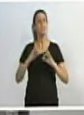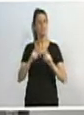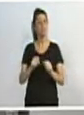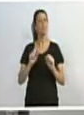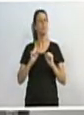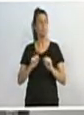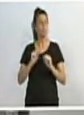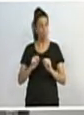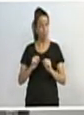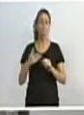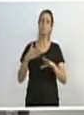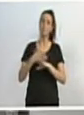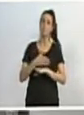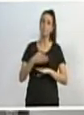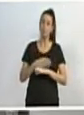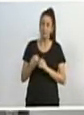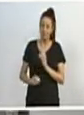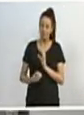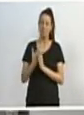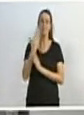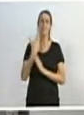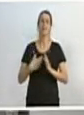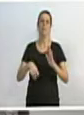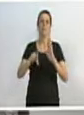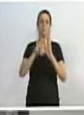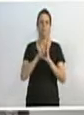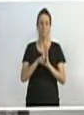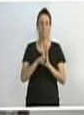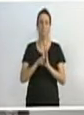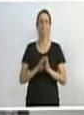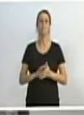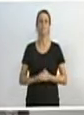dessa criação dessa lei de um modo geral, né?